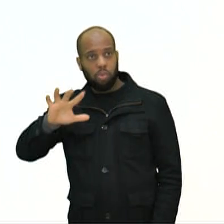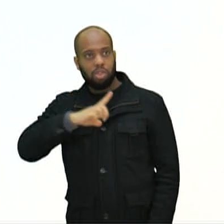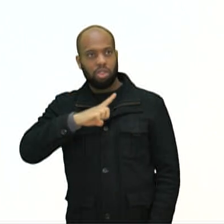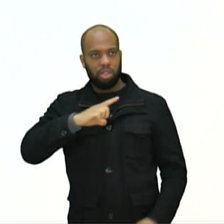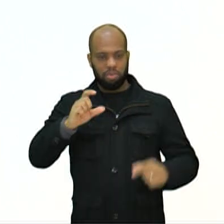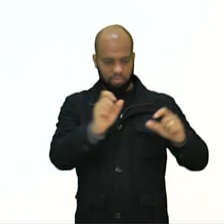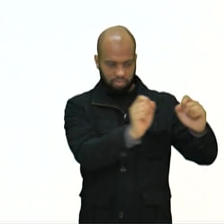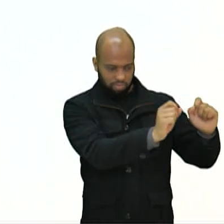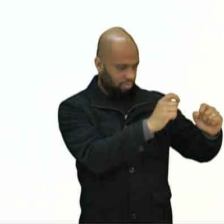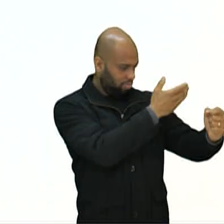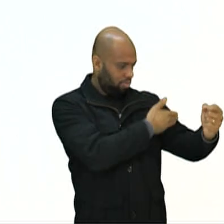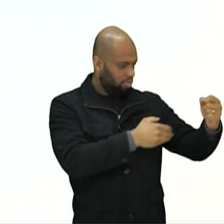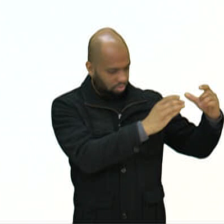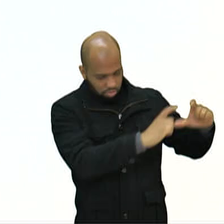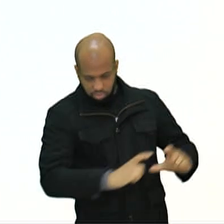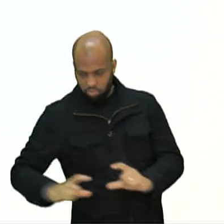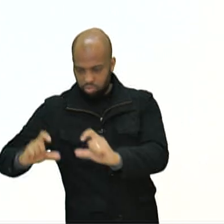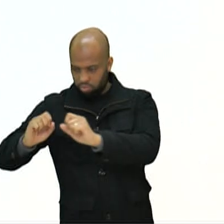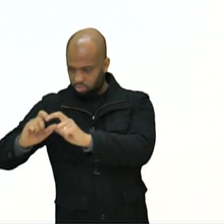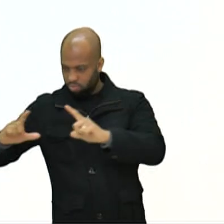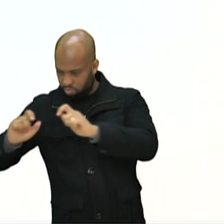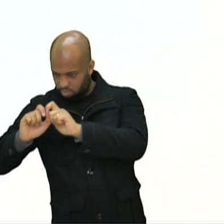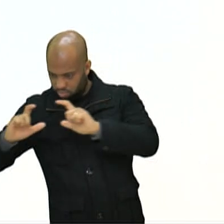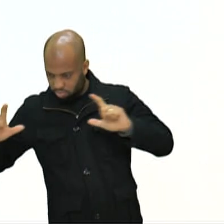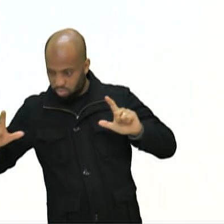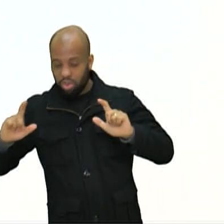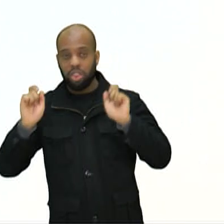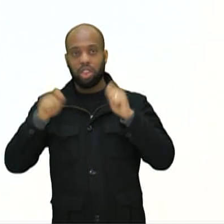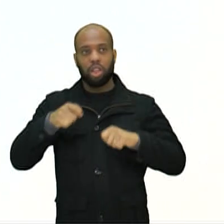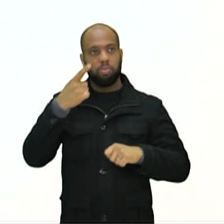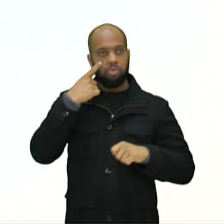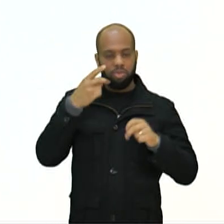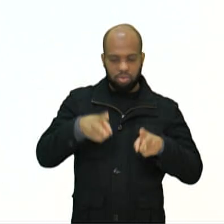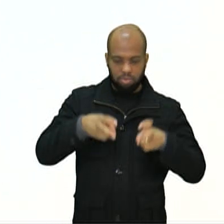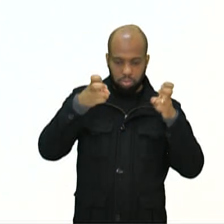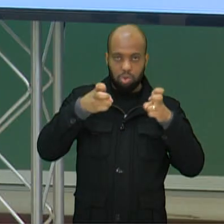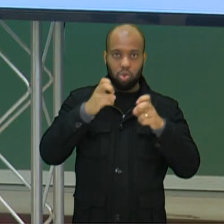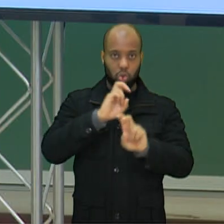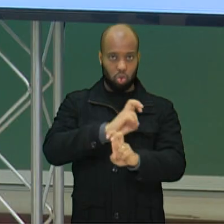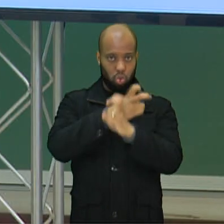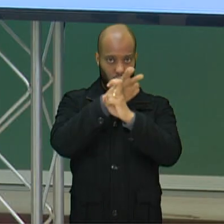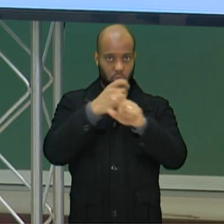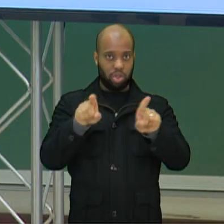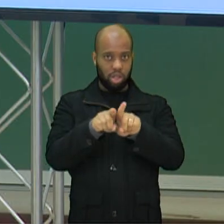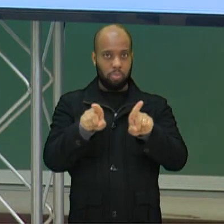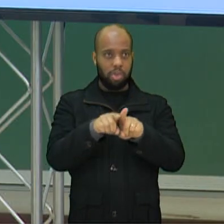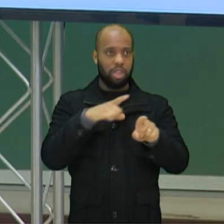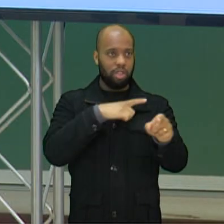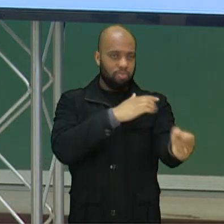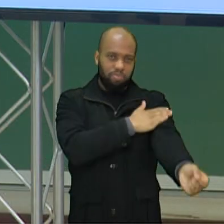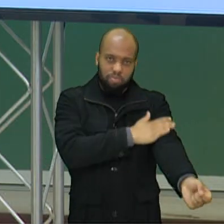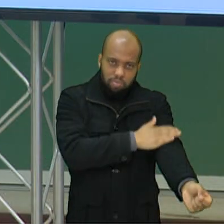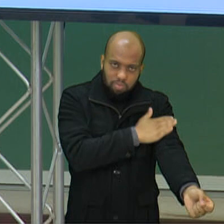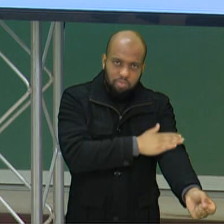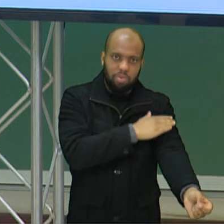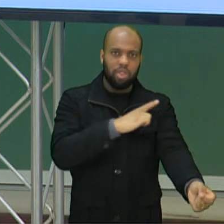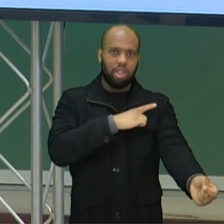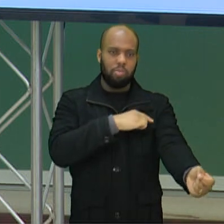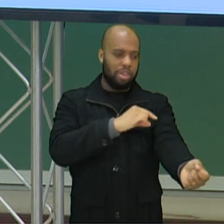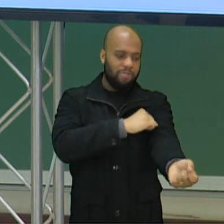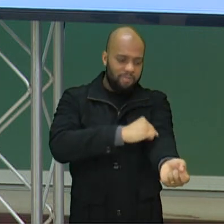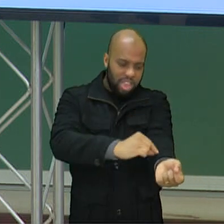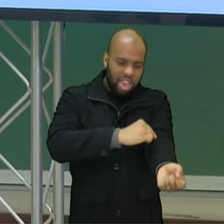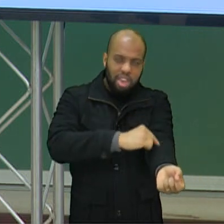passada para cá. Aqui nós visualizamos o osso, os músculos, tríceps, bíceps, veia